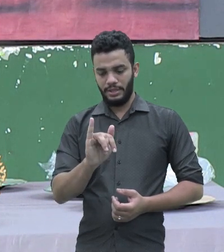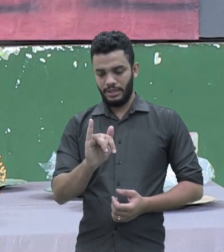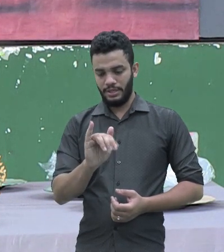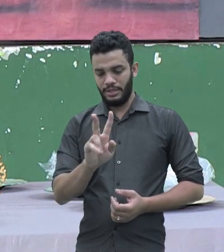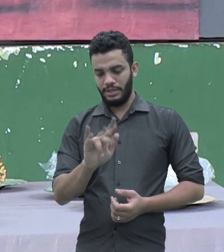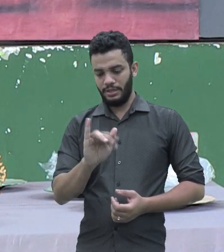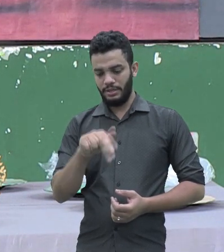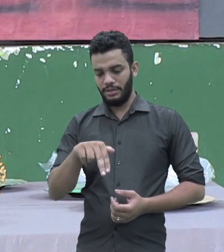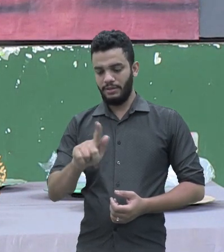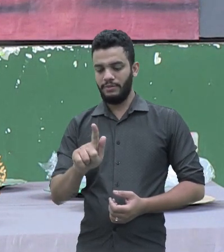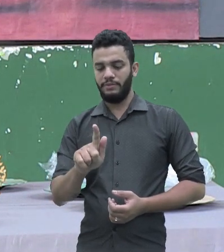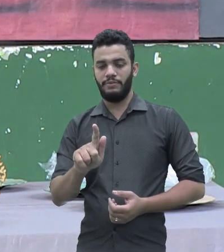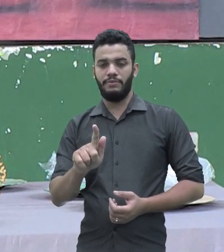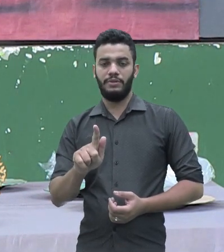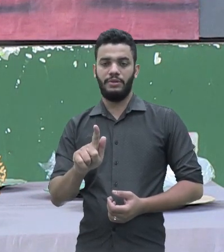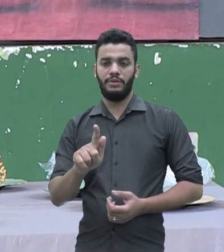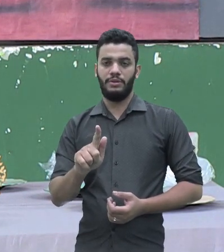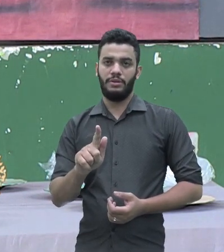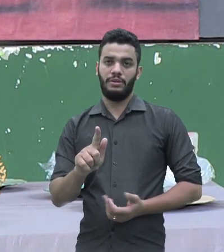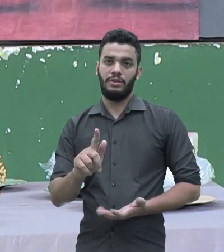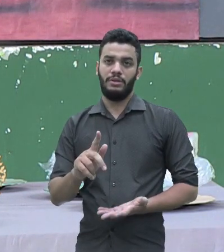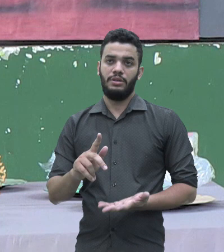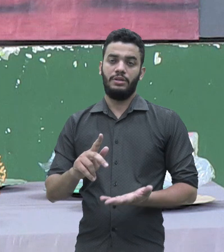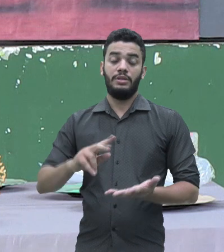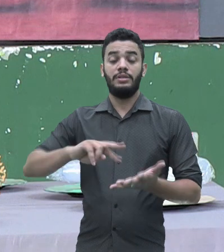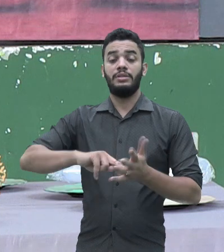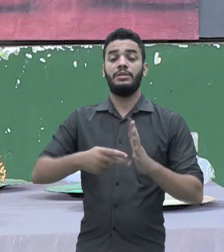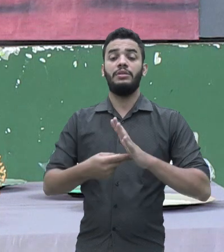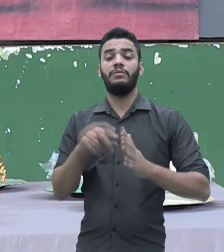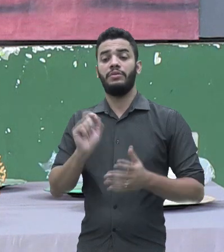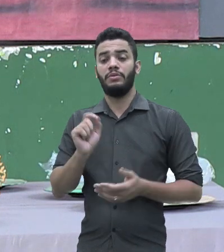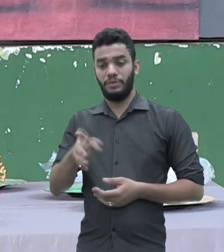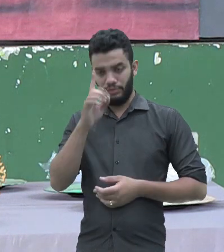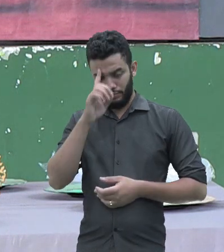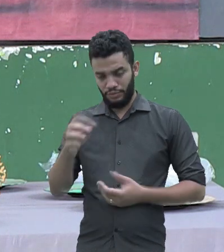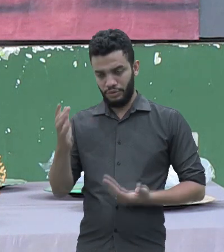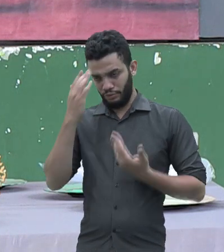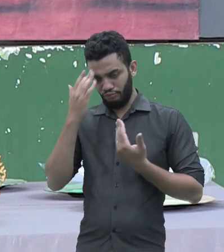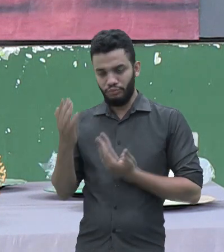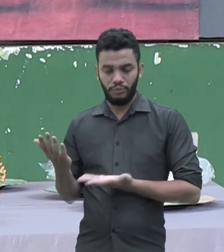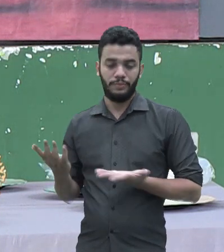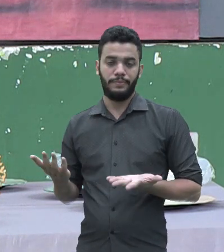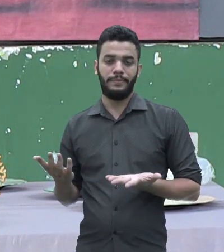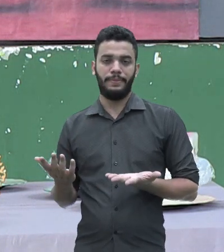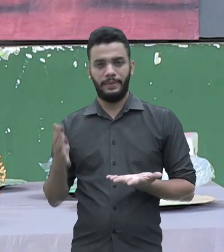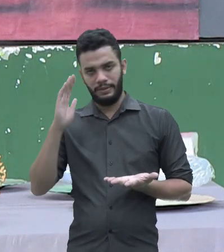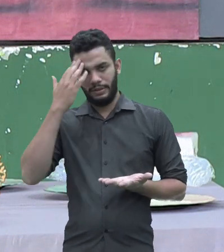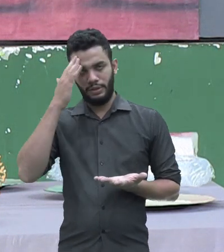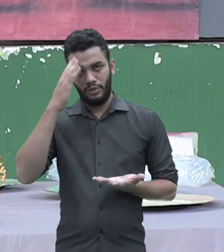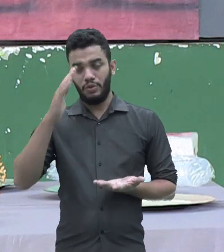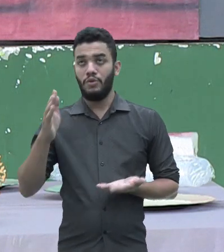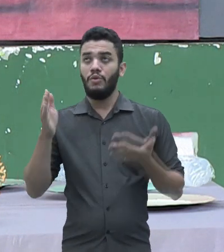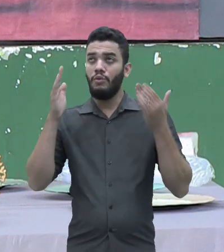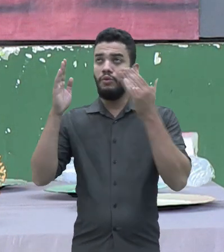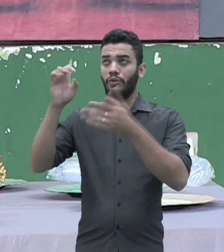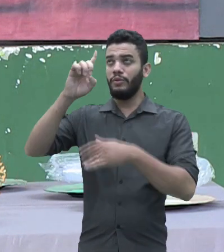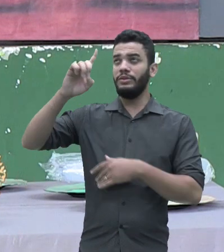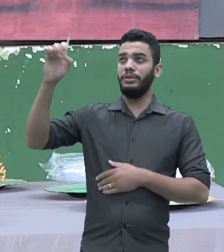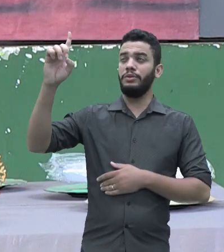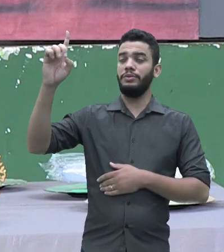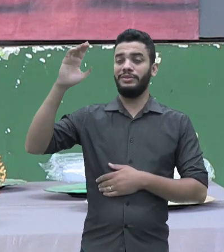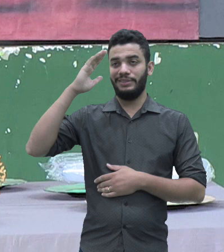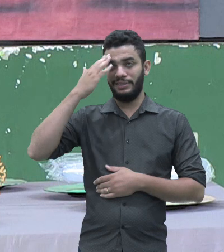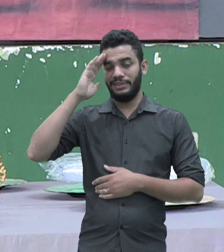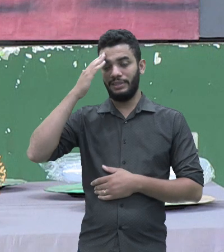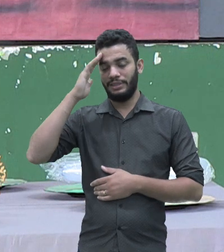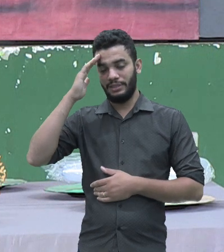Assim, é esse um dia de agradecimento, em que as famílias se reúnem e recordam com gratidão a Deus as coisas boas que acontecem